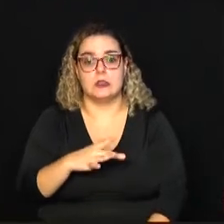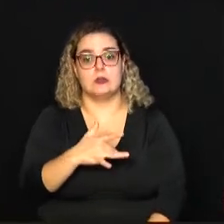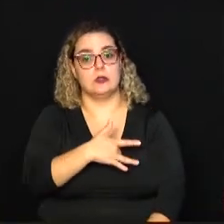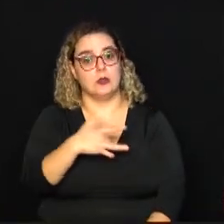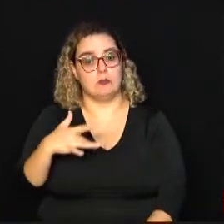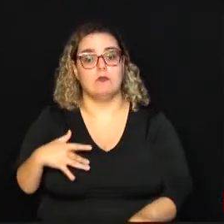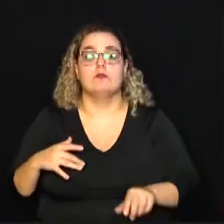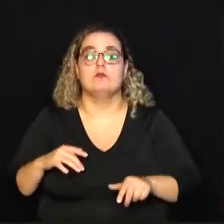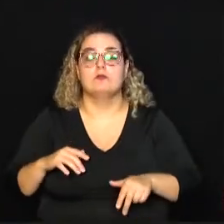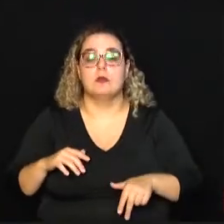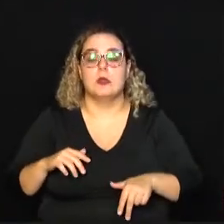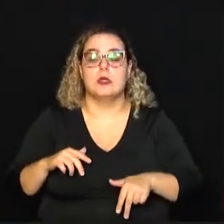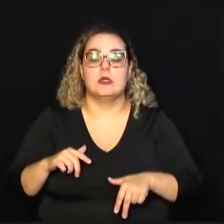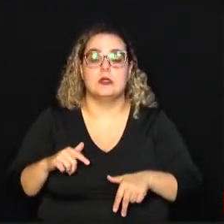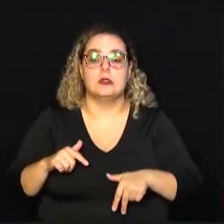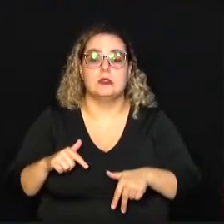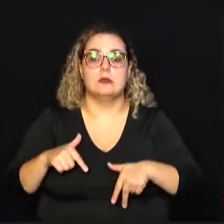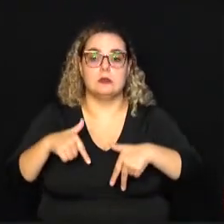militante,